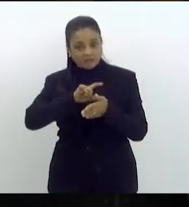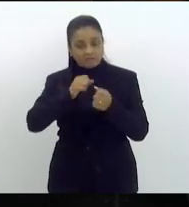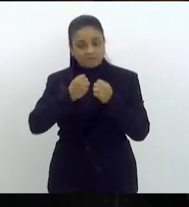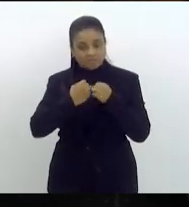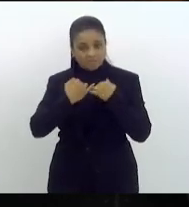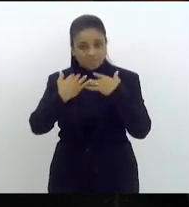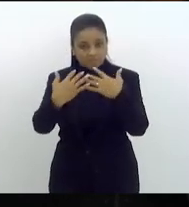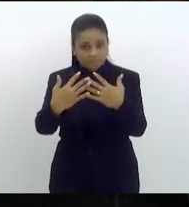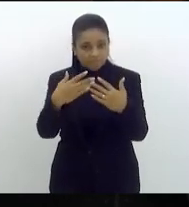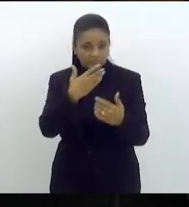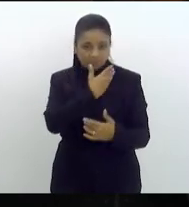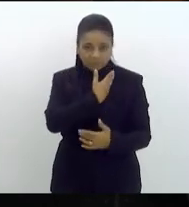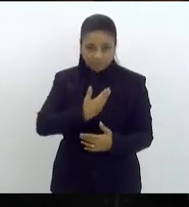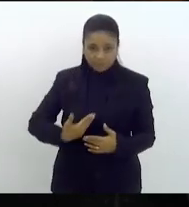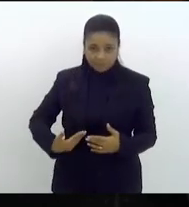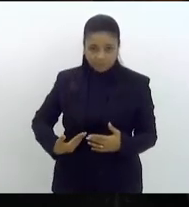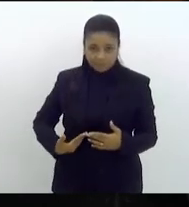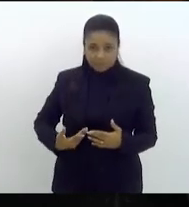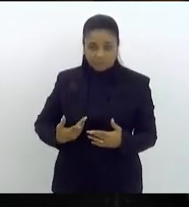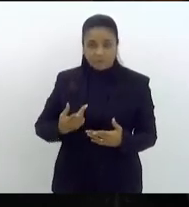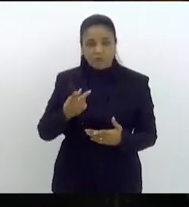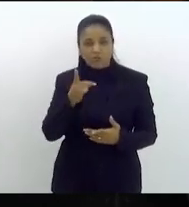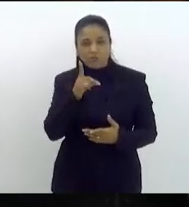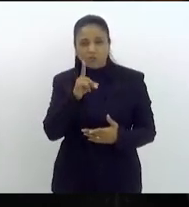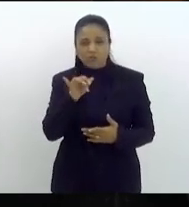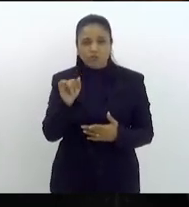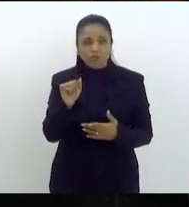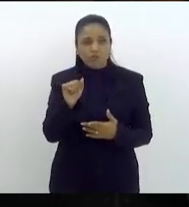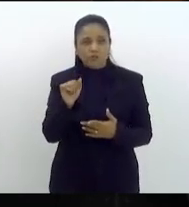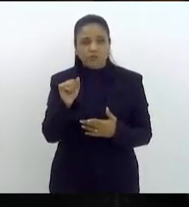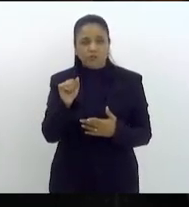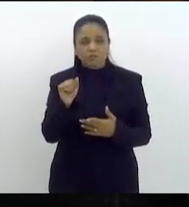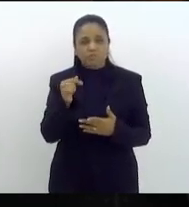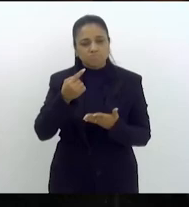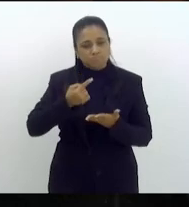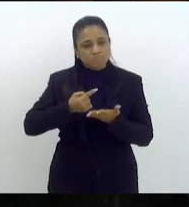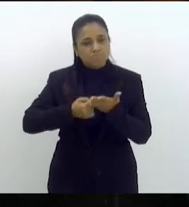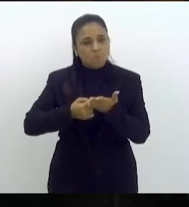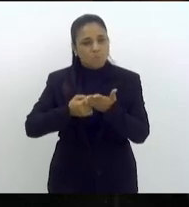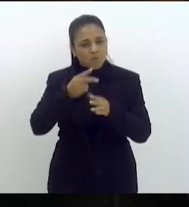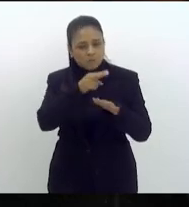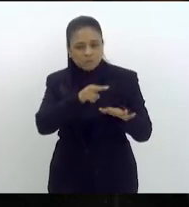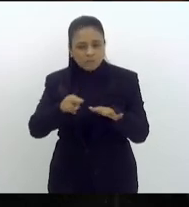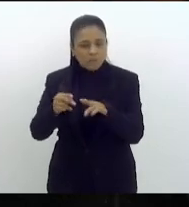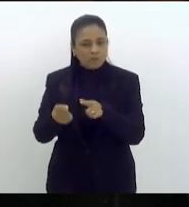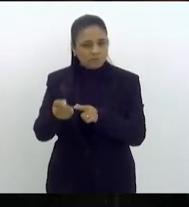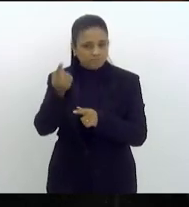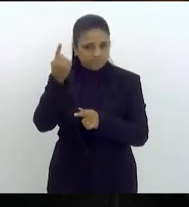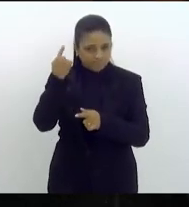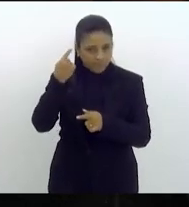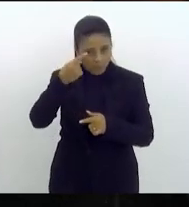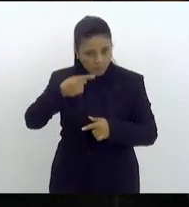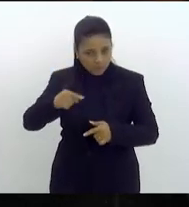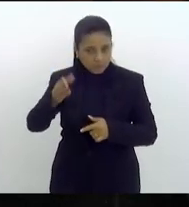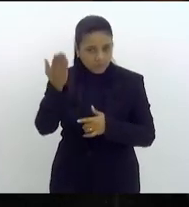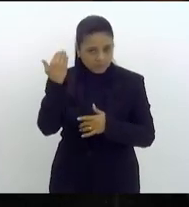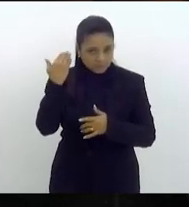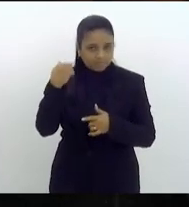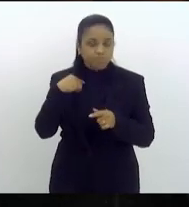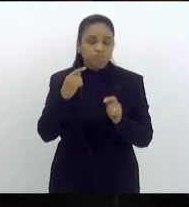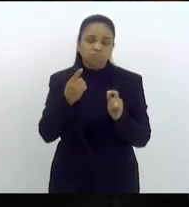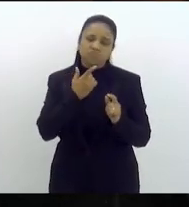pública data que terminou a uma semana atrás aqueles que desejassem